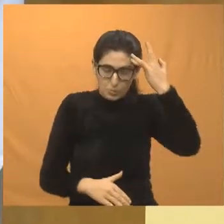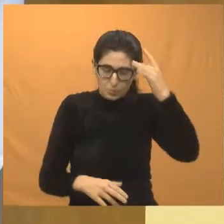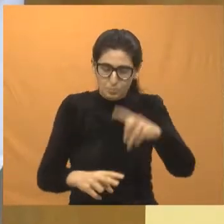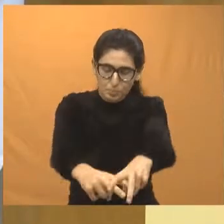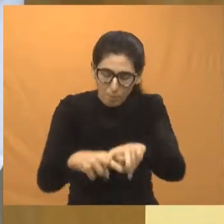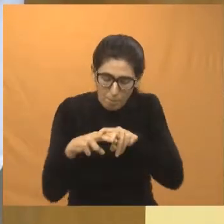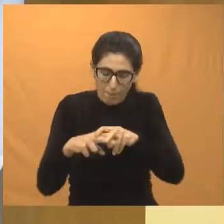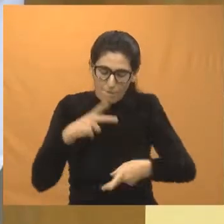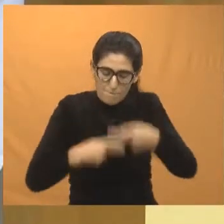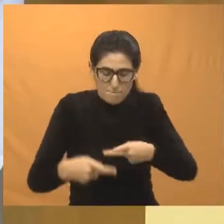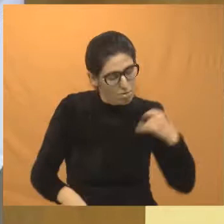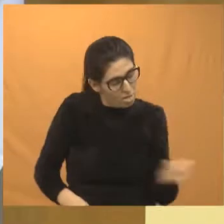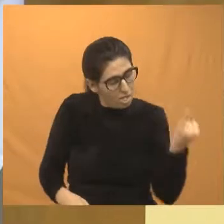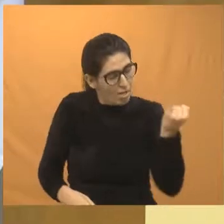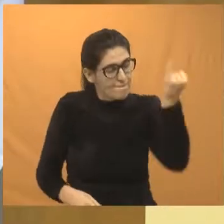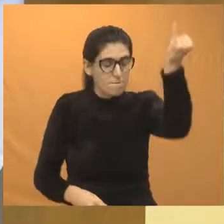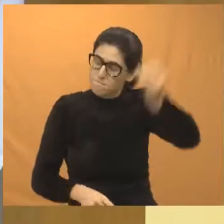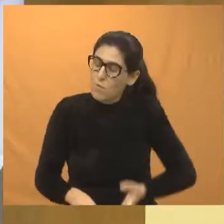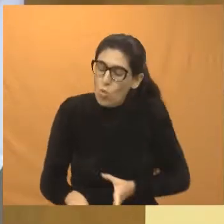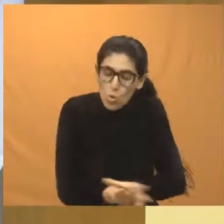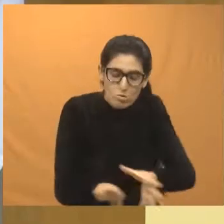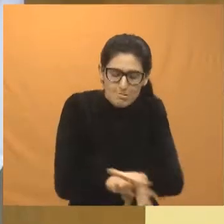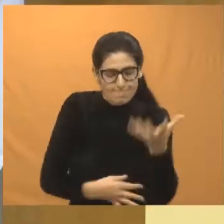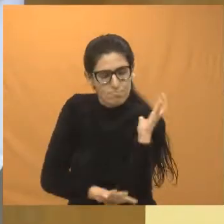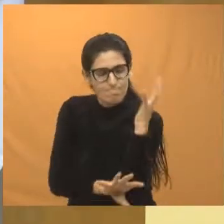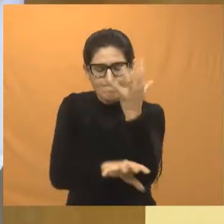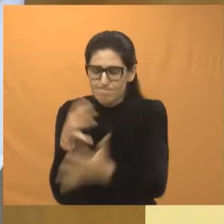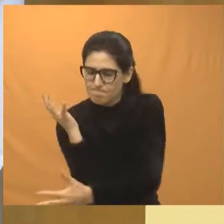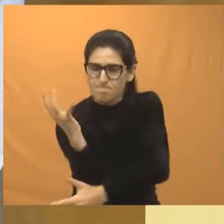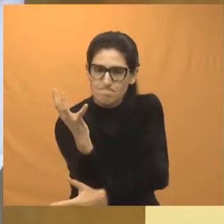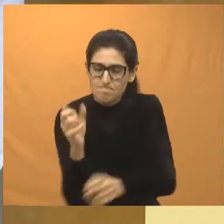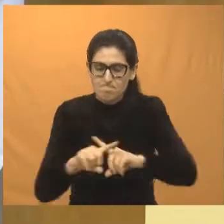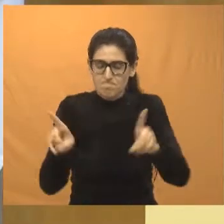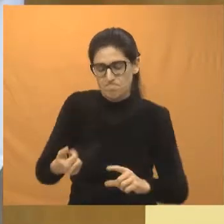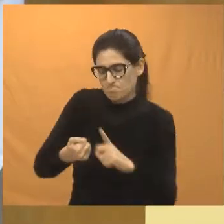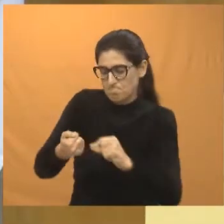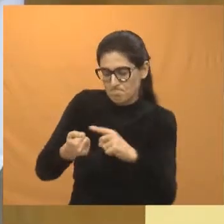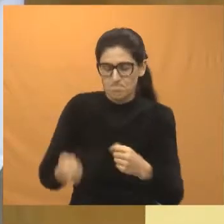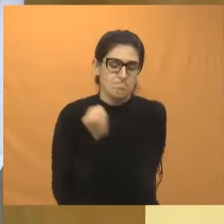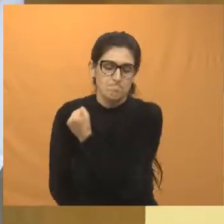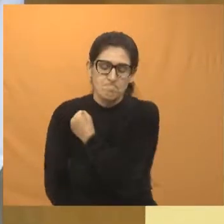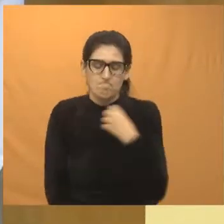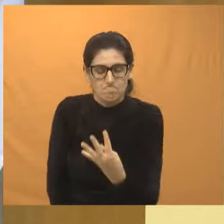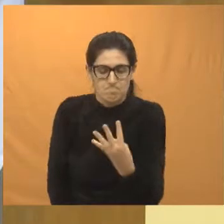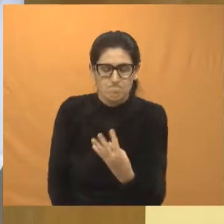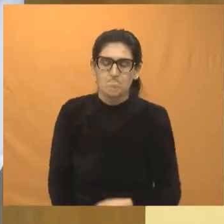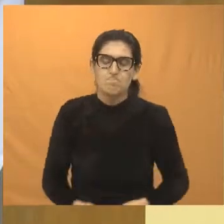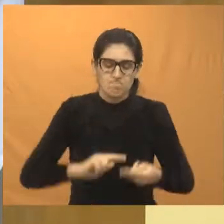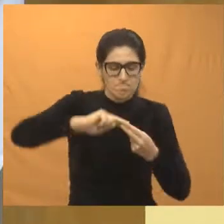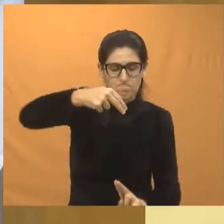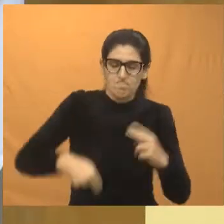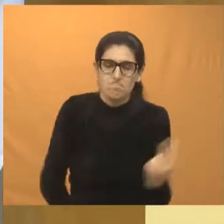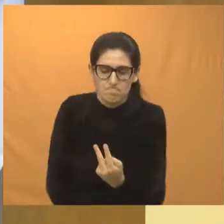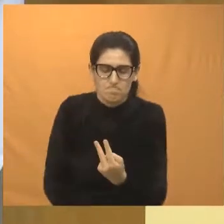da composição do Conselho Municipal do Meio Ambiente. Mas aqui traz no artigo 4, índice 2, que compete